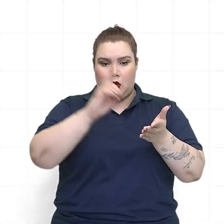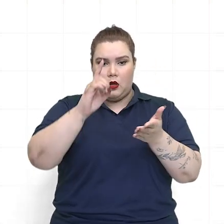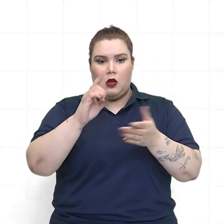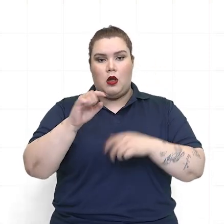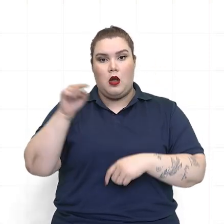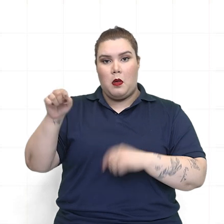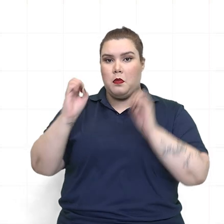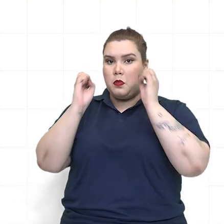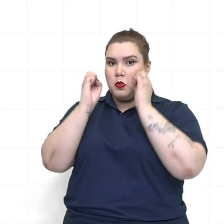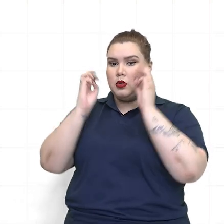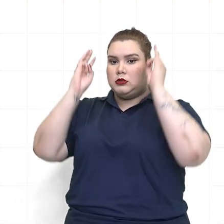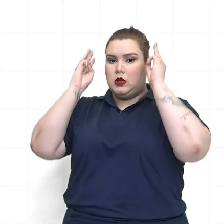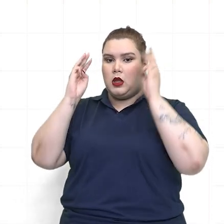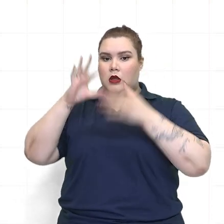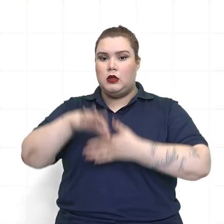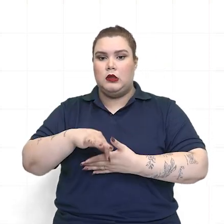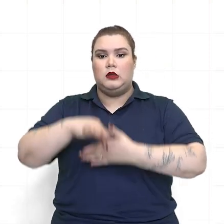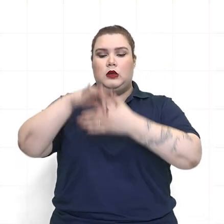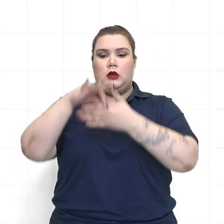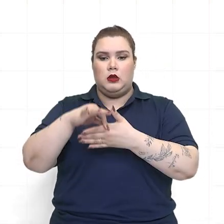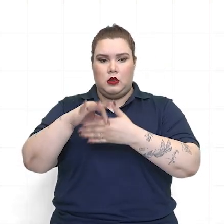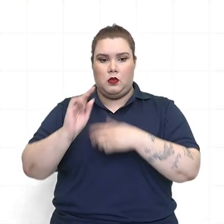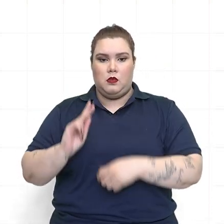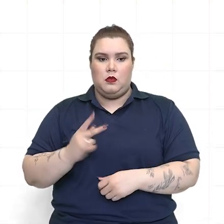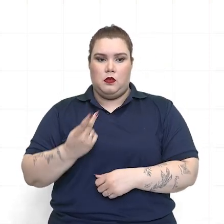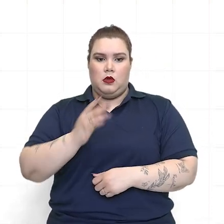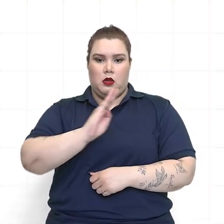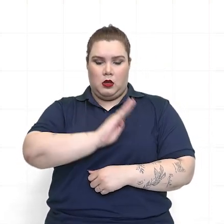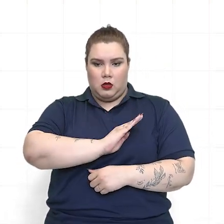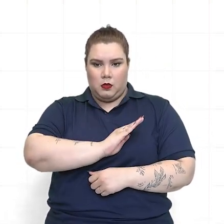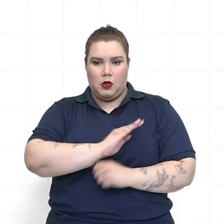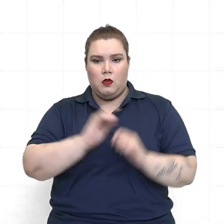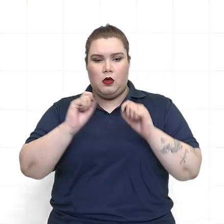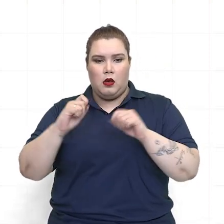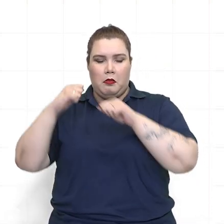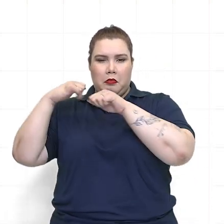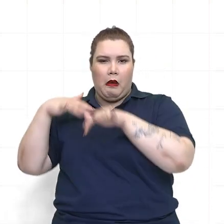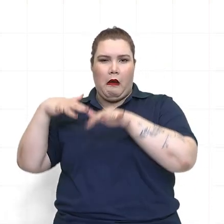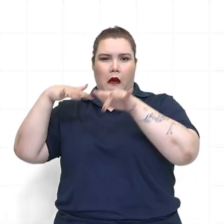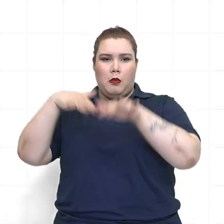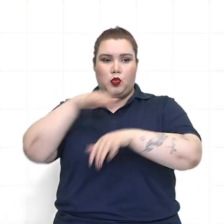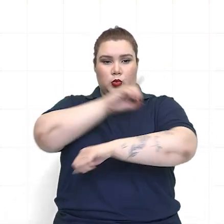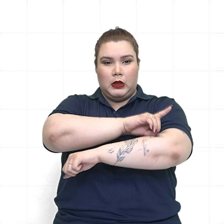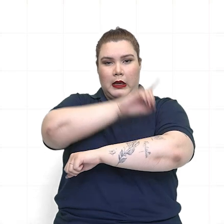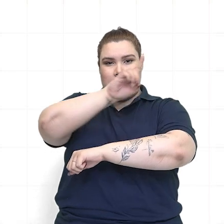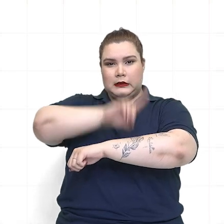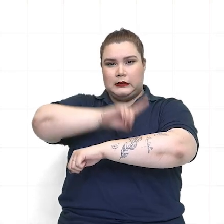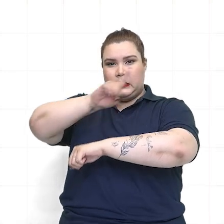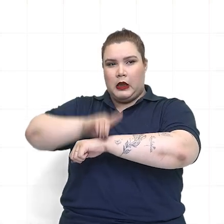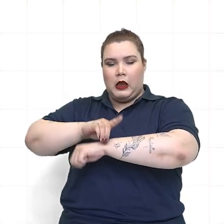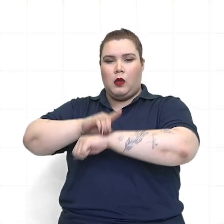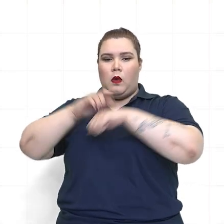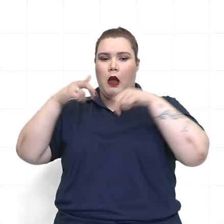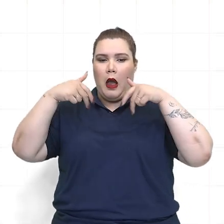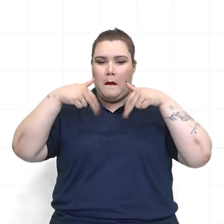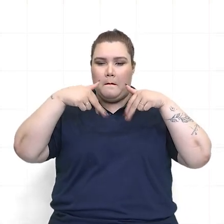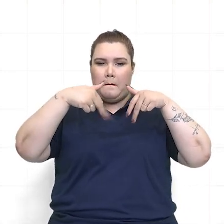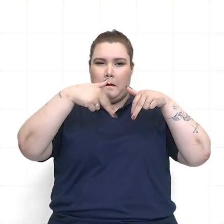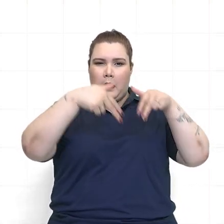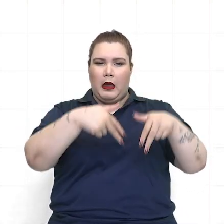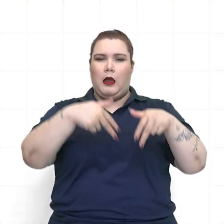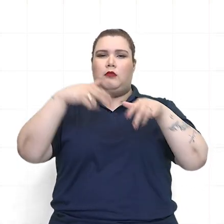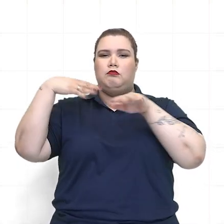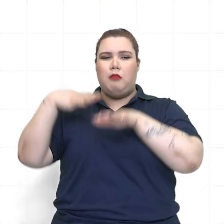Moisés teria liderado os hebreus na fuga e travessia do deserto a